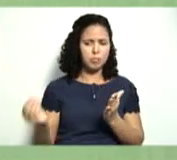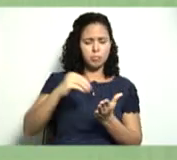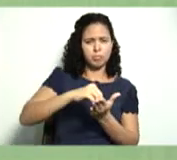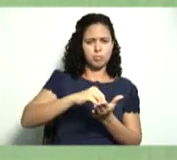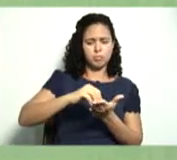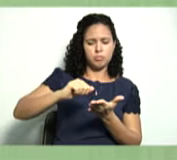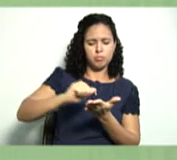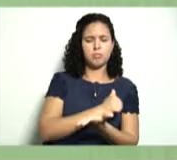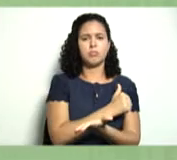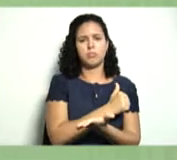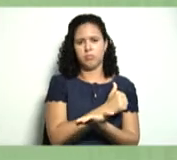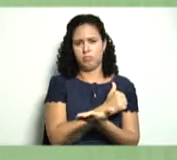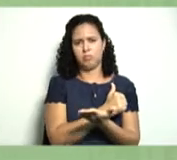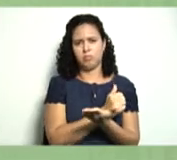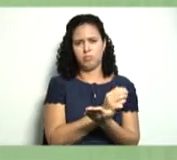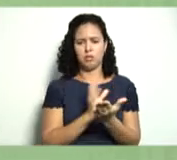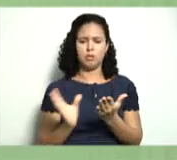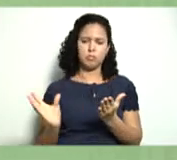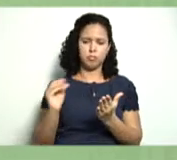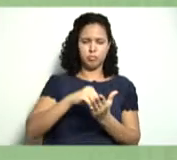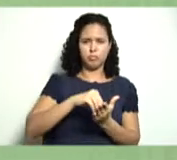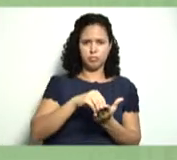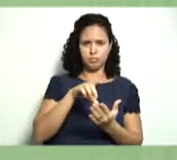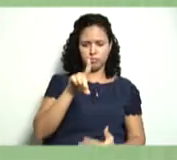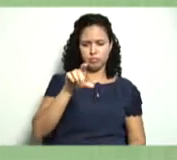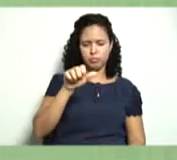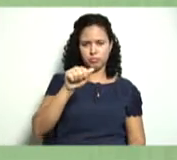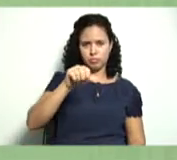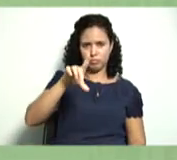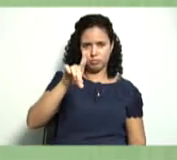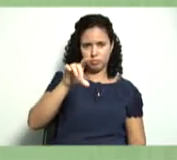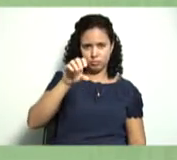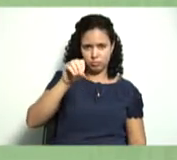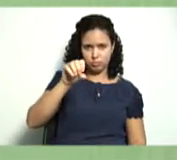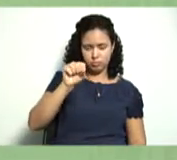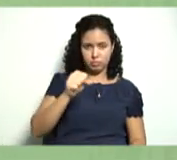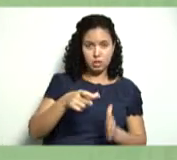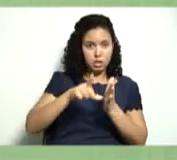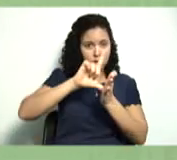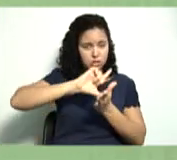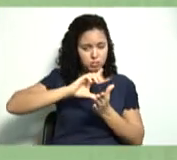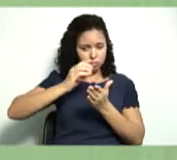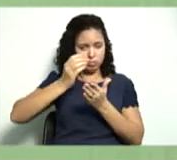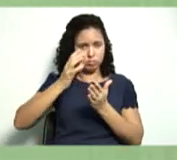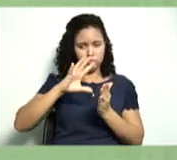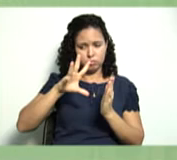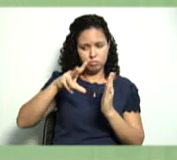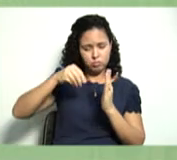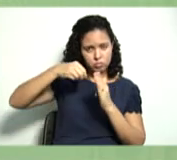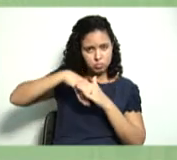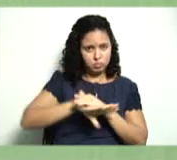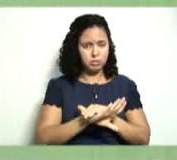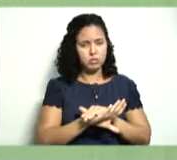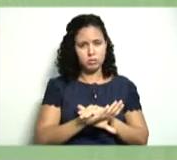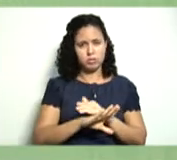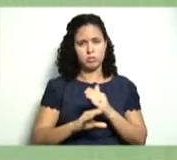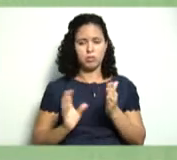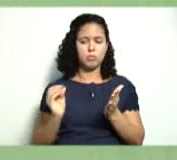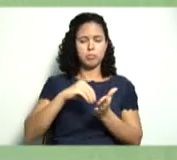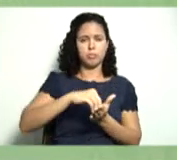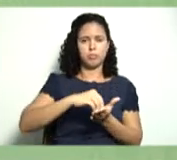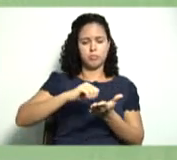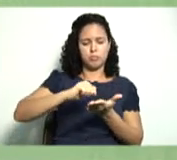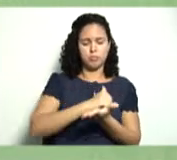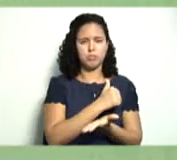previamente armazenado observam aqui esse conceito incluir alterar e